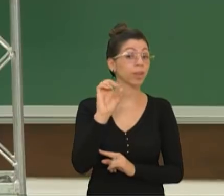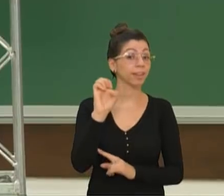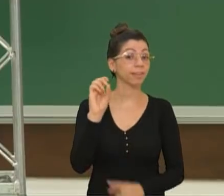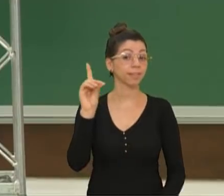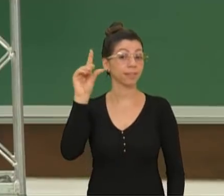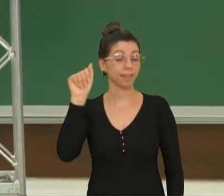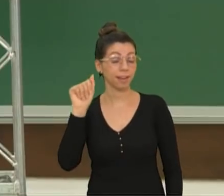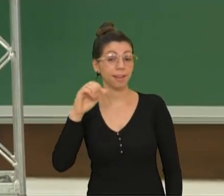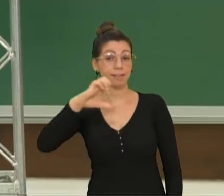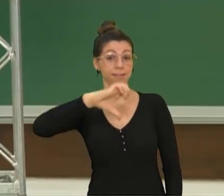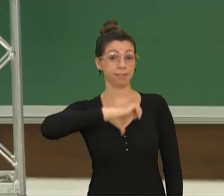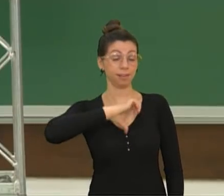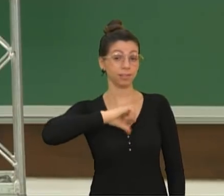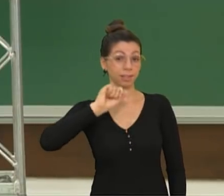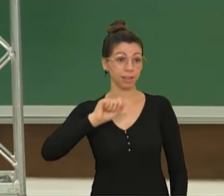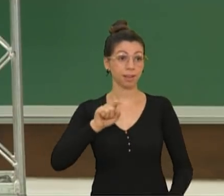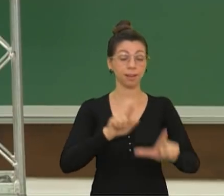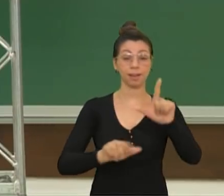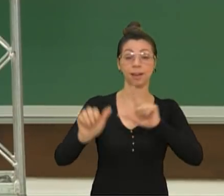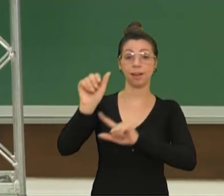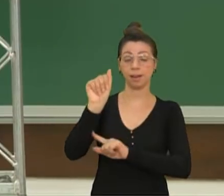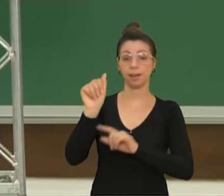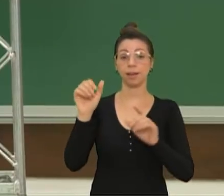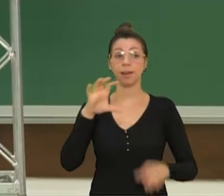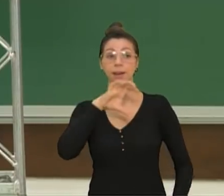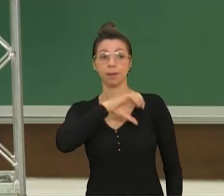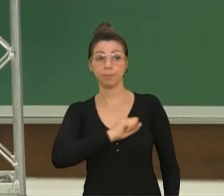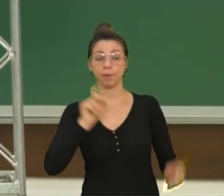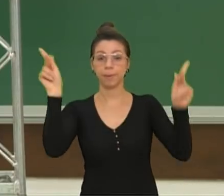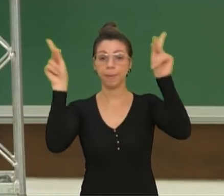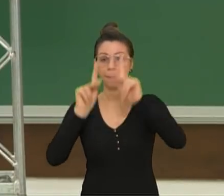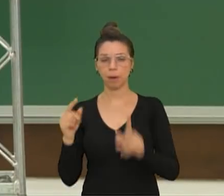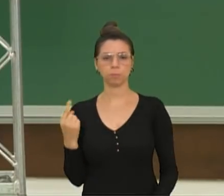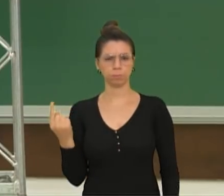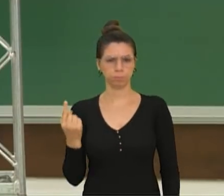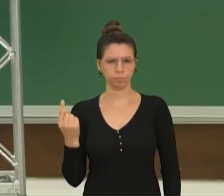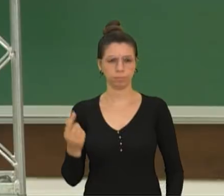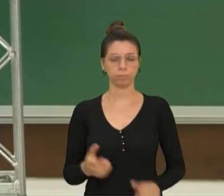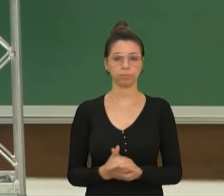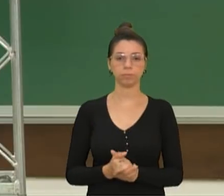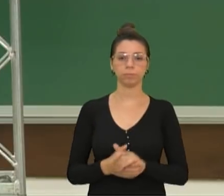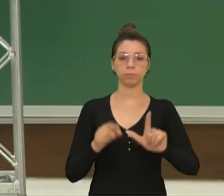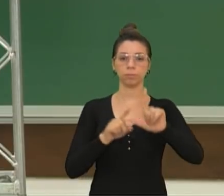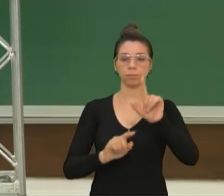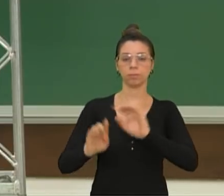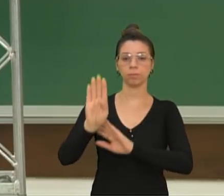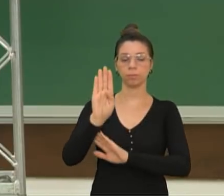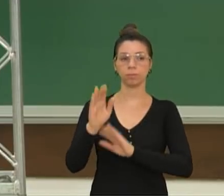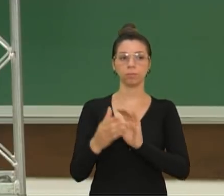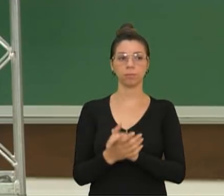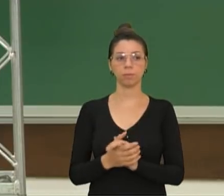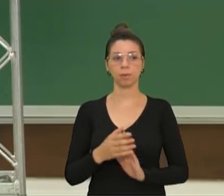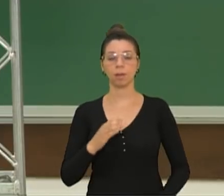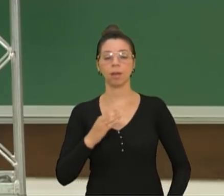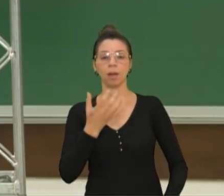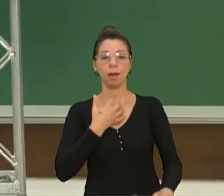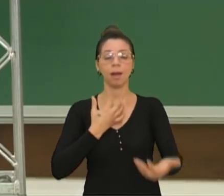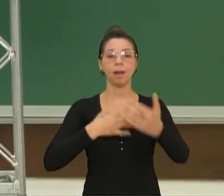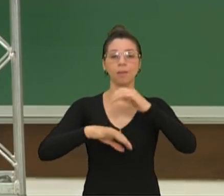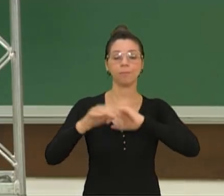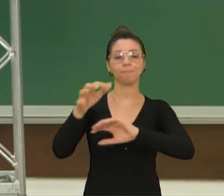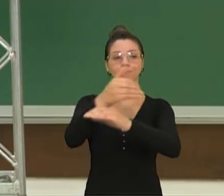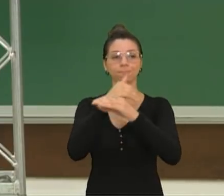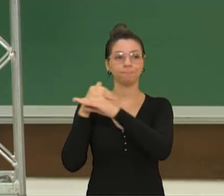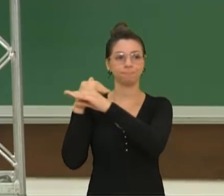ética. Letra A, amor, paz individualista. Letra B, harmonia, amor